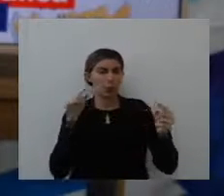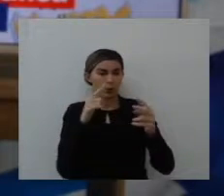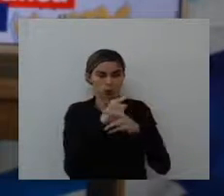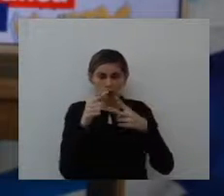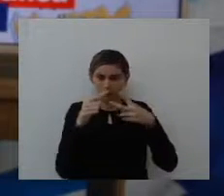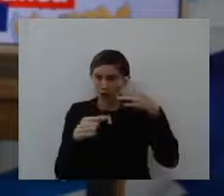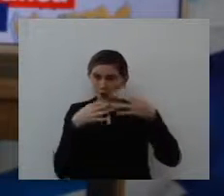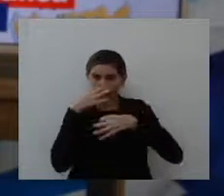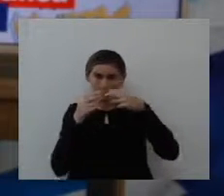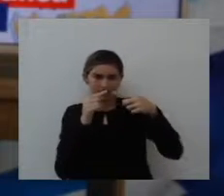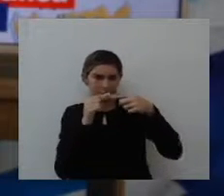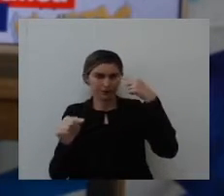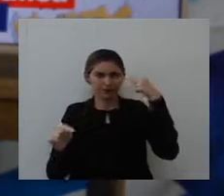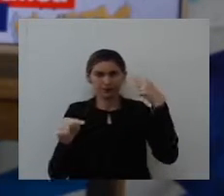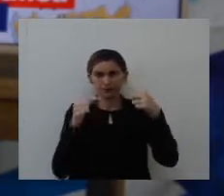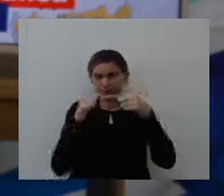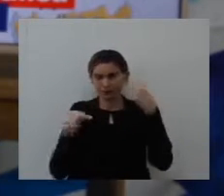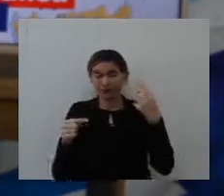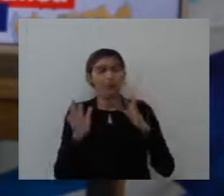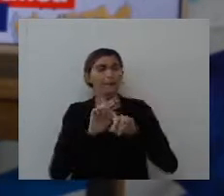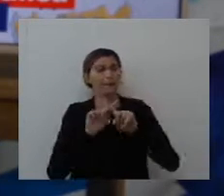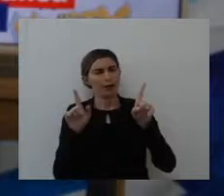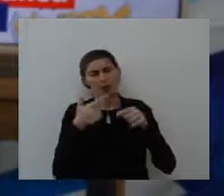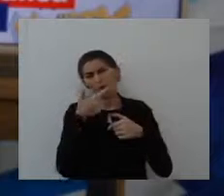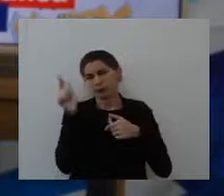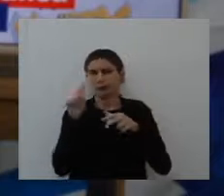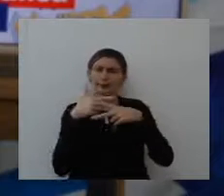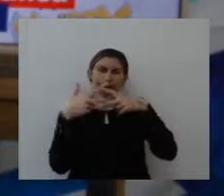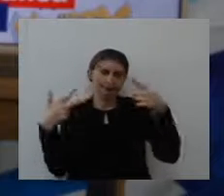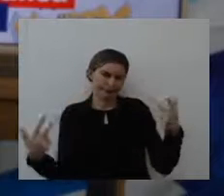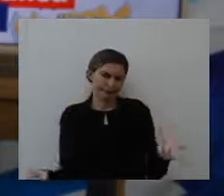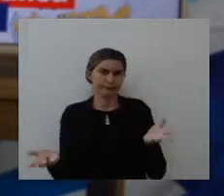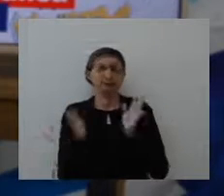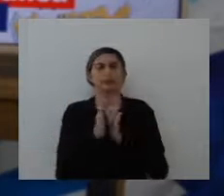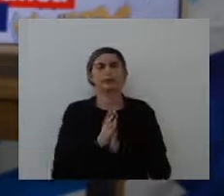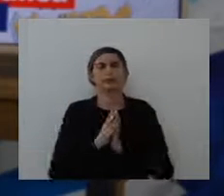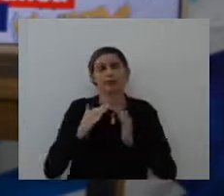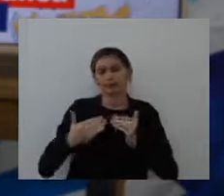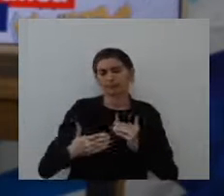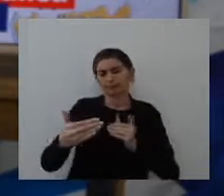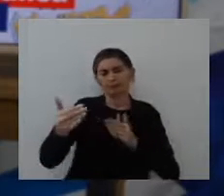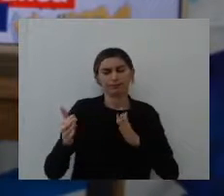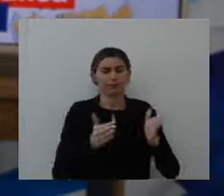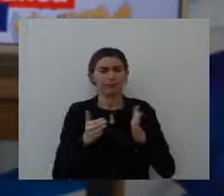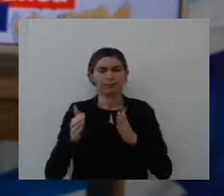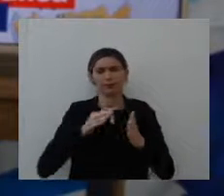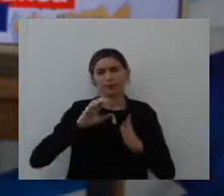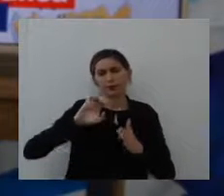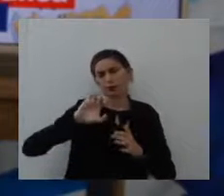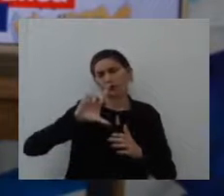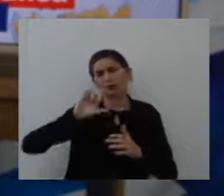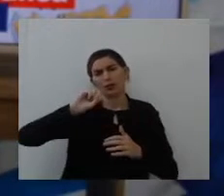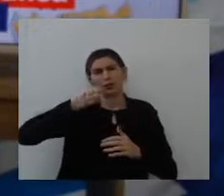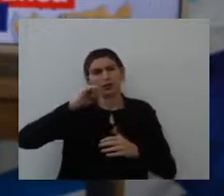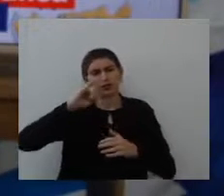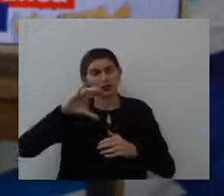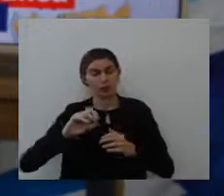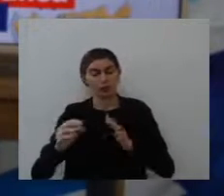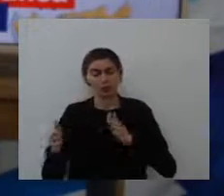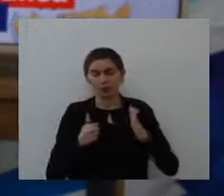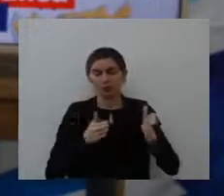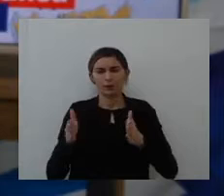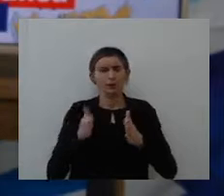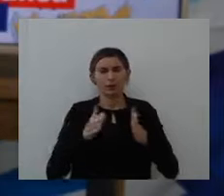bem, mas isso é uma outra história. Após o período clássico, nós temos o chamado